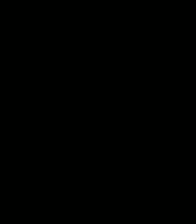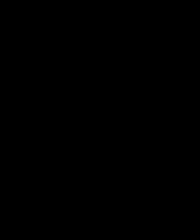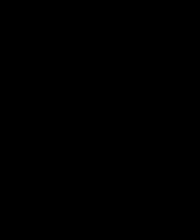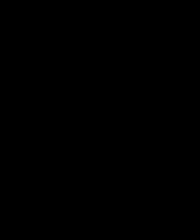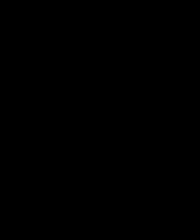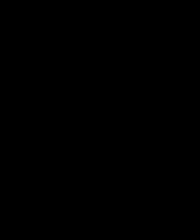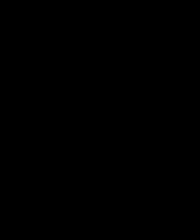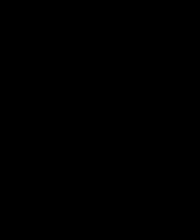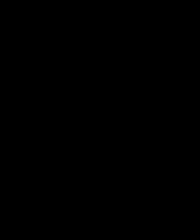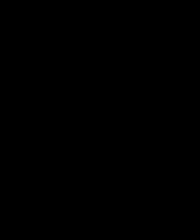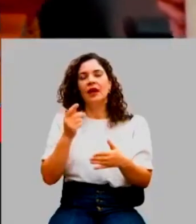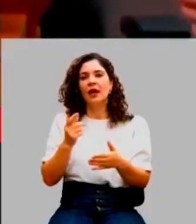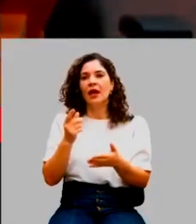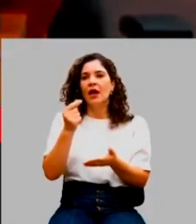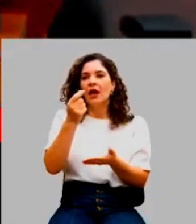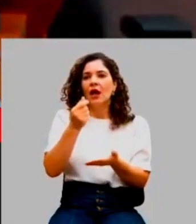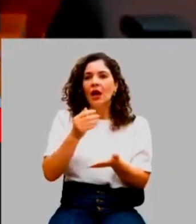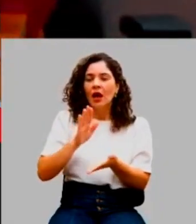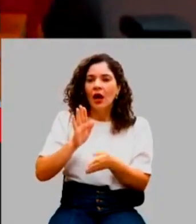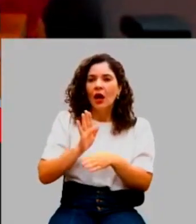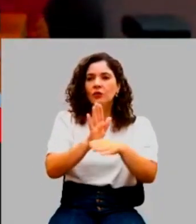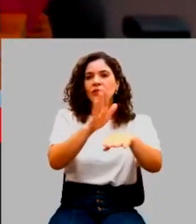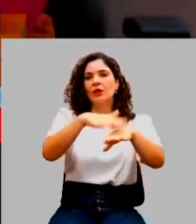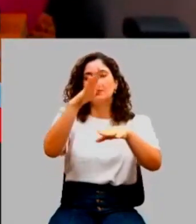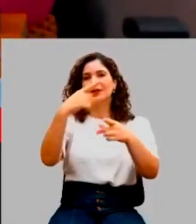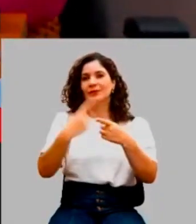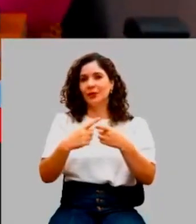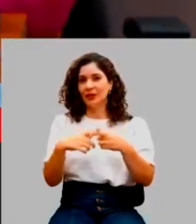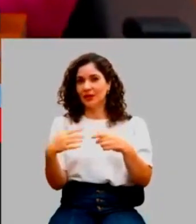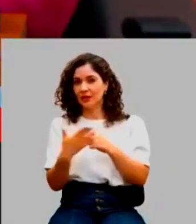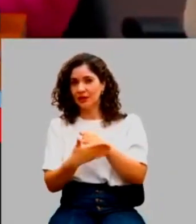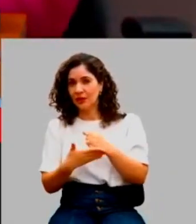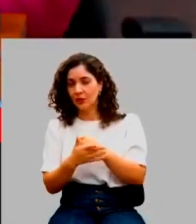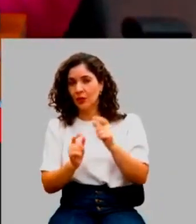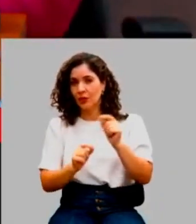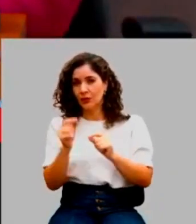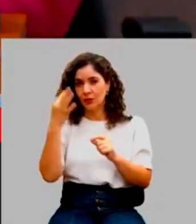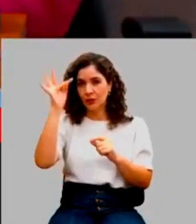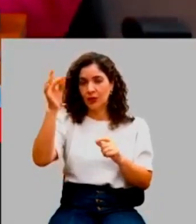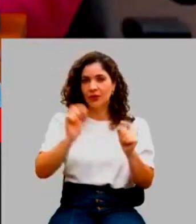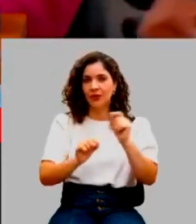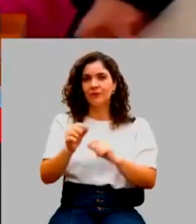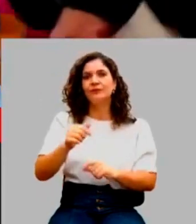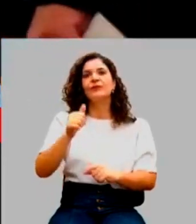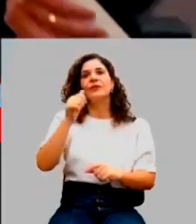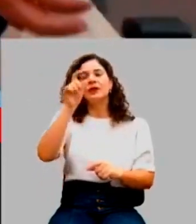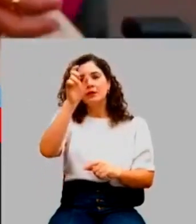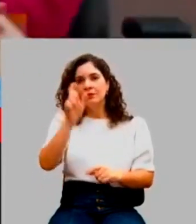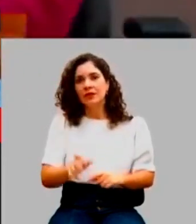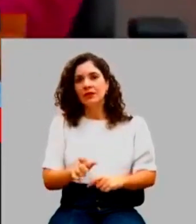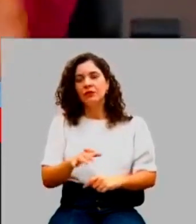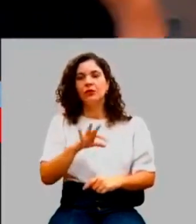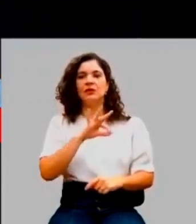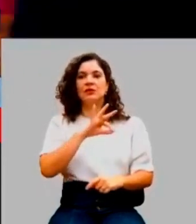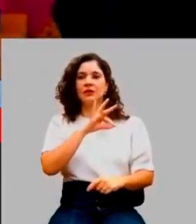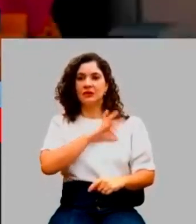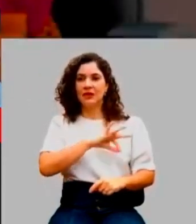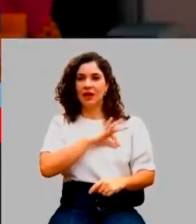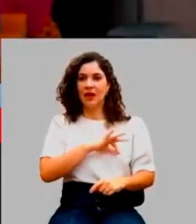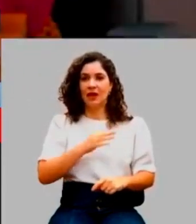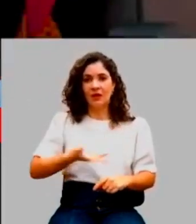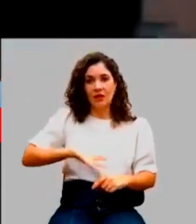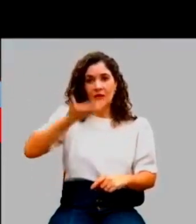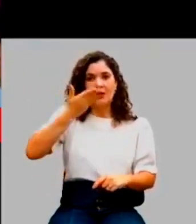número em tese né as pessoas com os maiores salários aqui no estado elas dão preferência pro plano de saúde privado